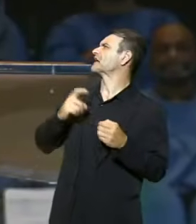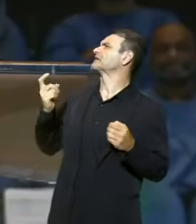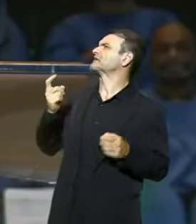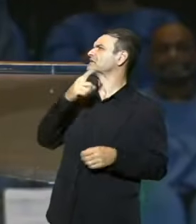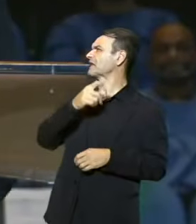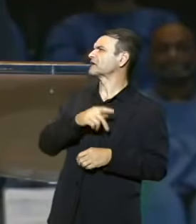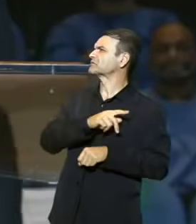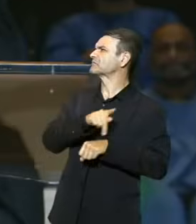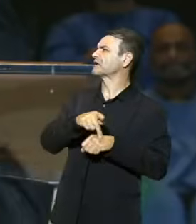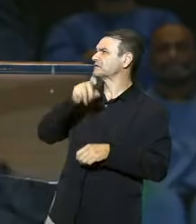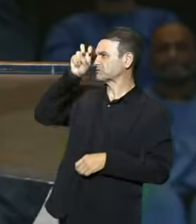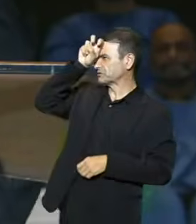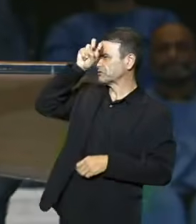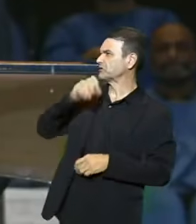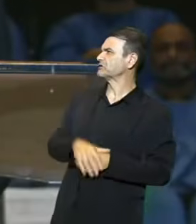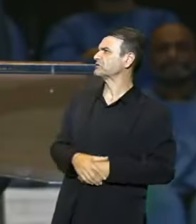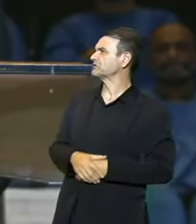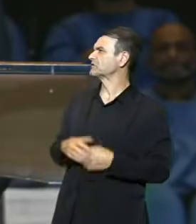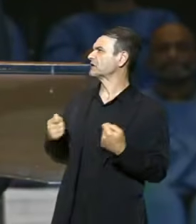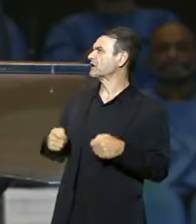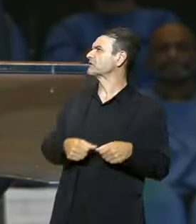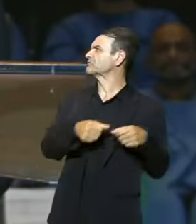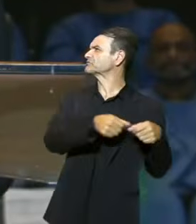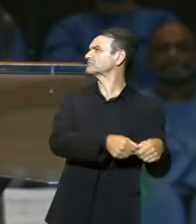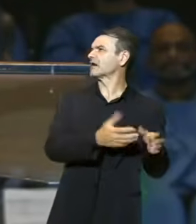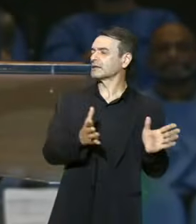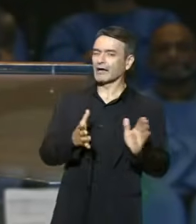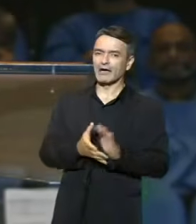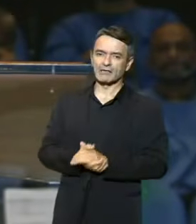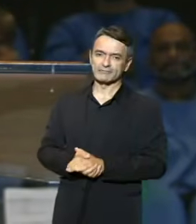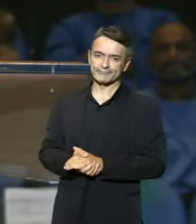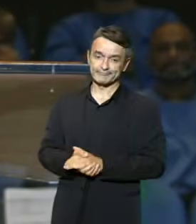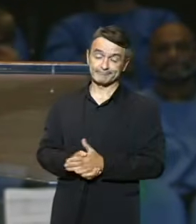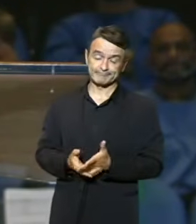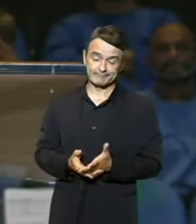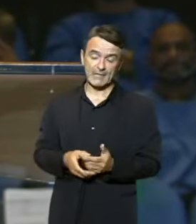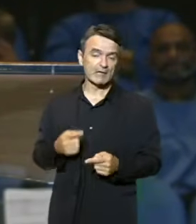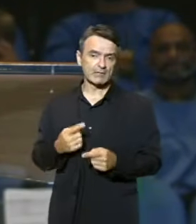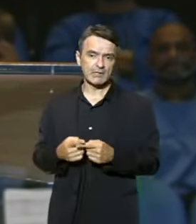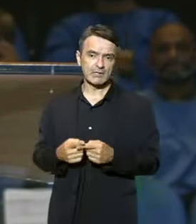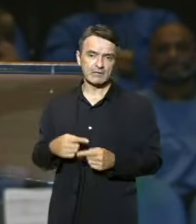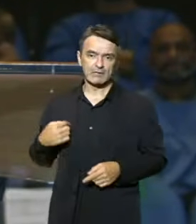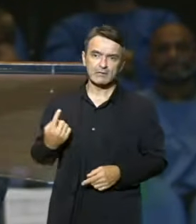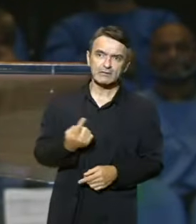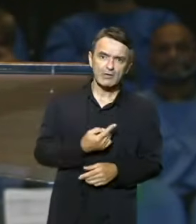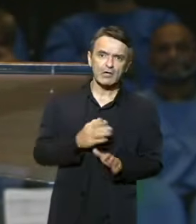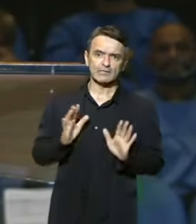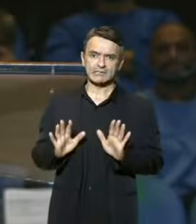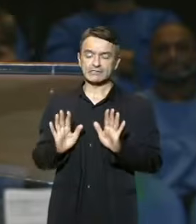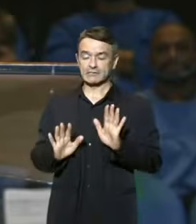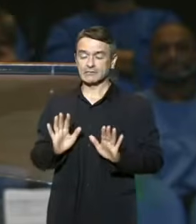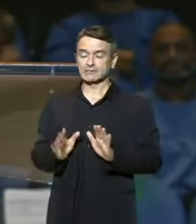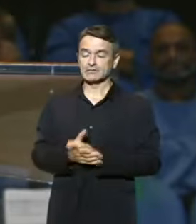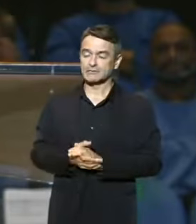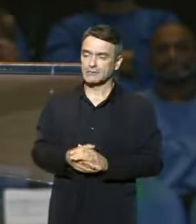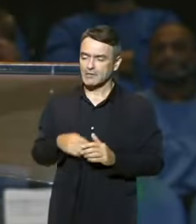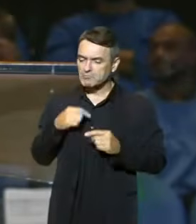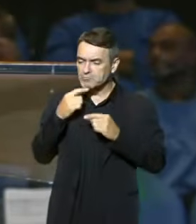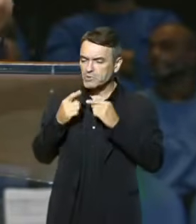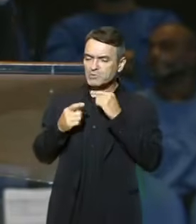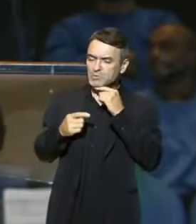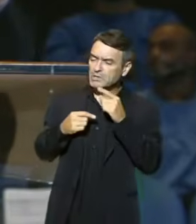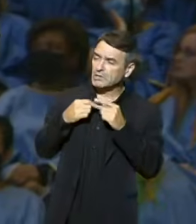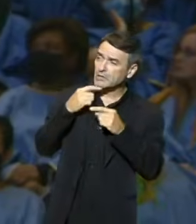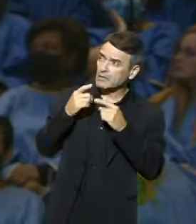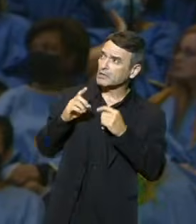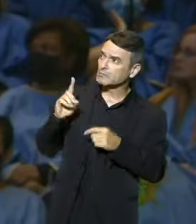Sabe, quando a gente vive a murmuração, a gente está dizendo para Deus